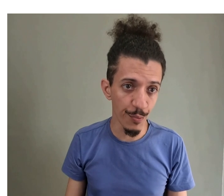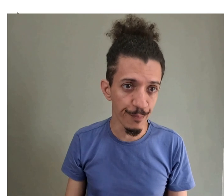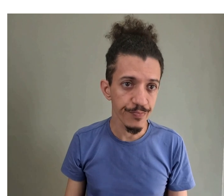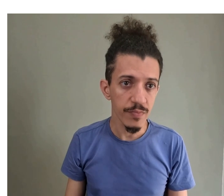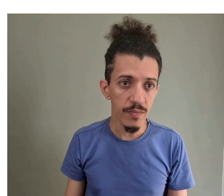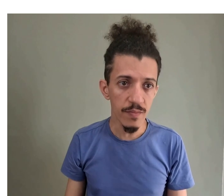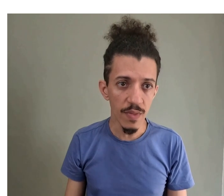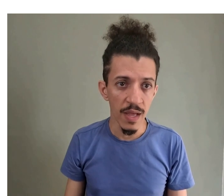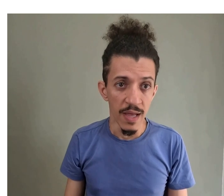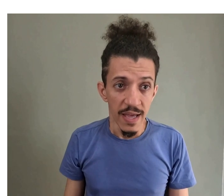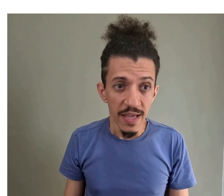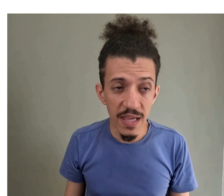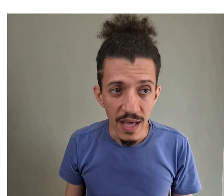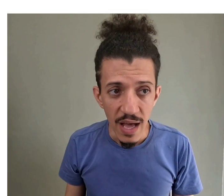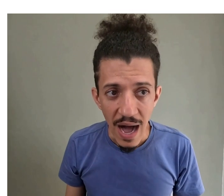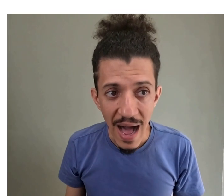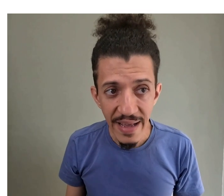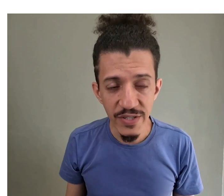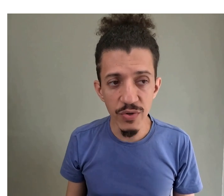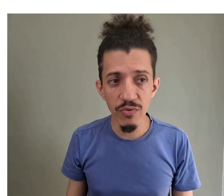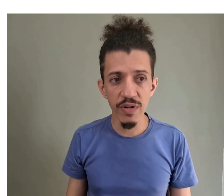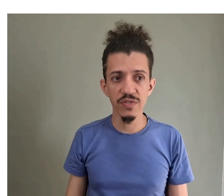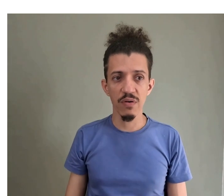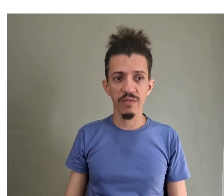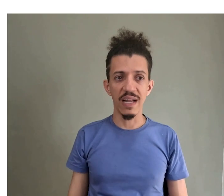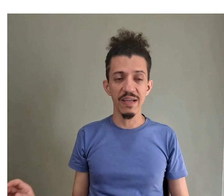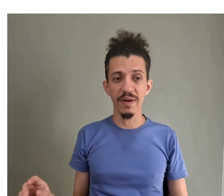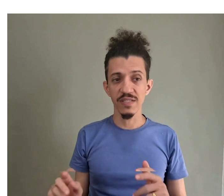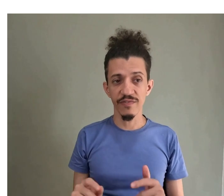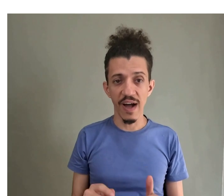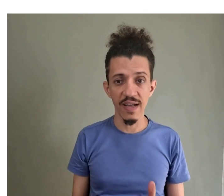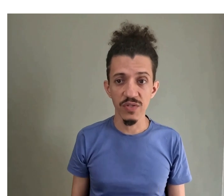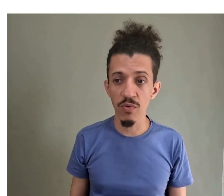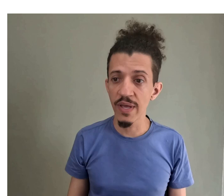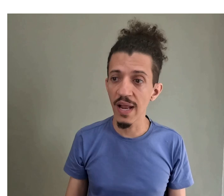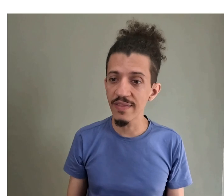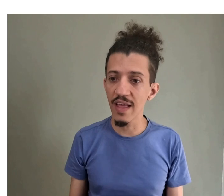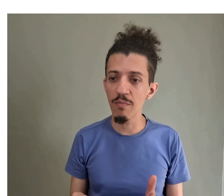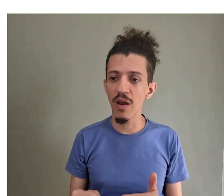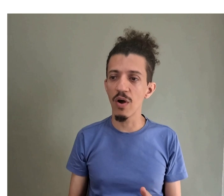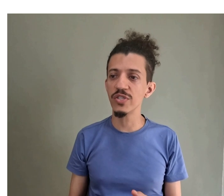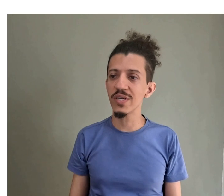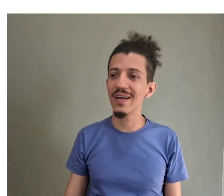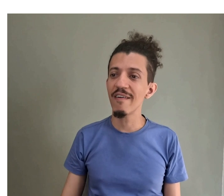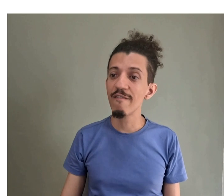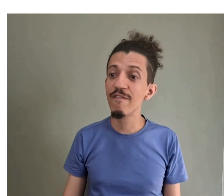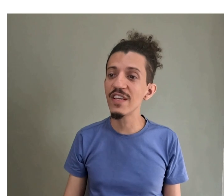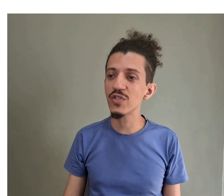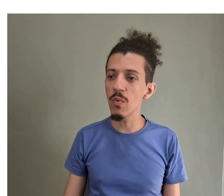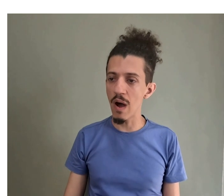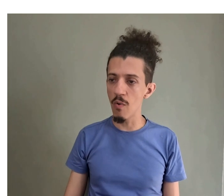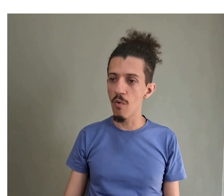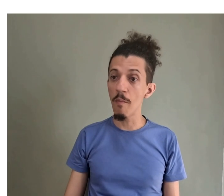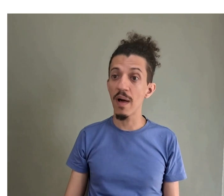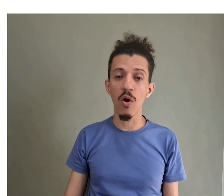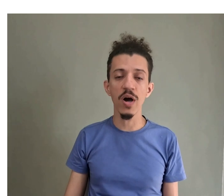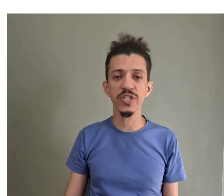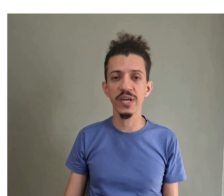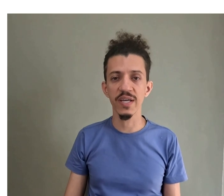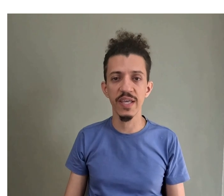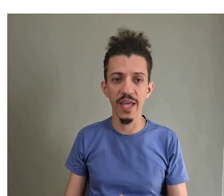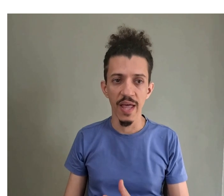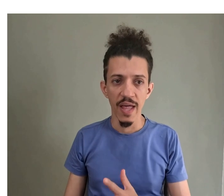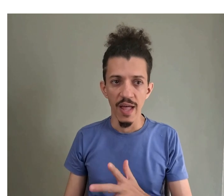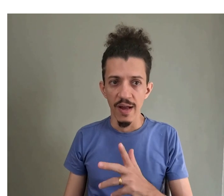corpo. E a estrutura visual da Libras faz com que ela tenha uma lógica visual, uma